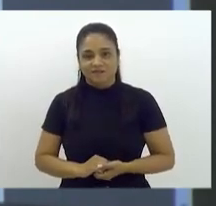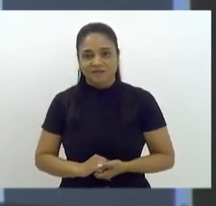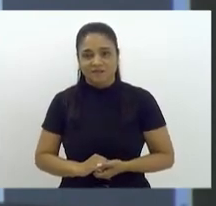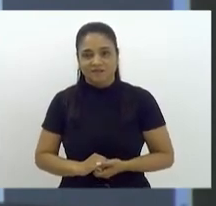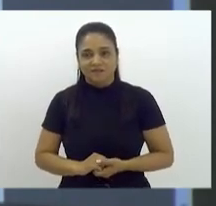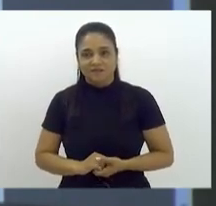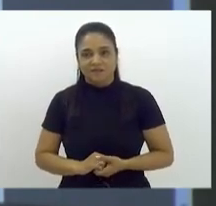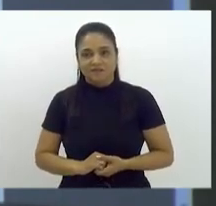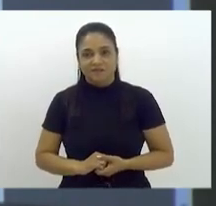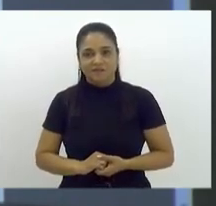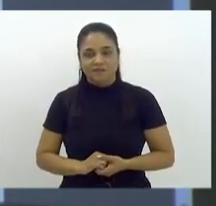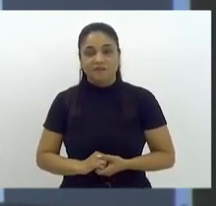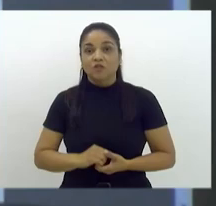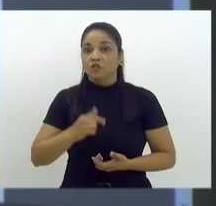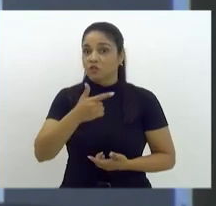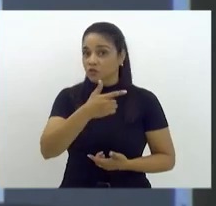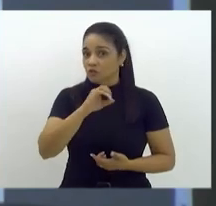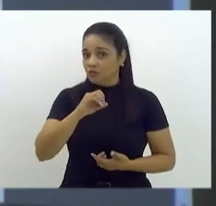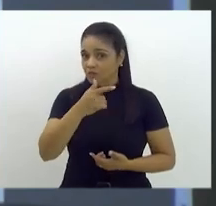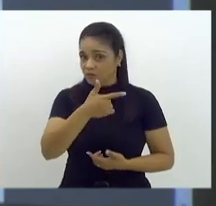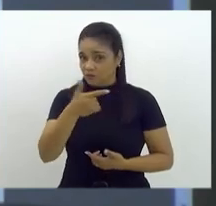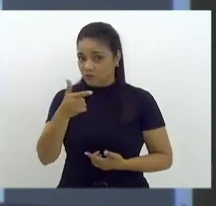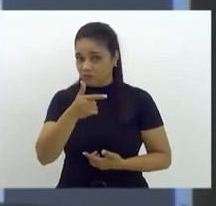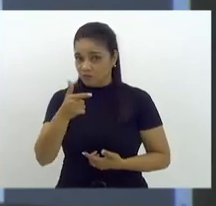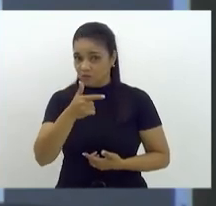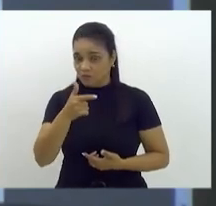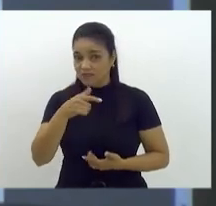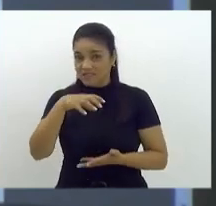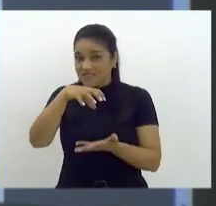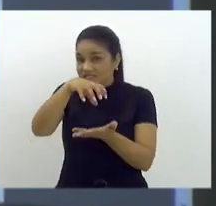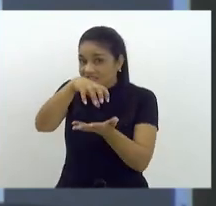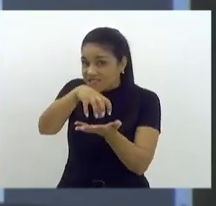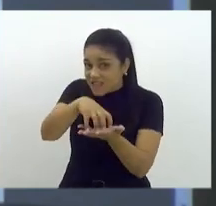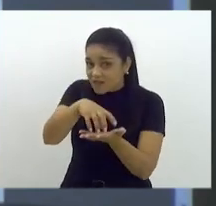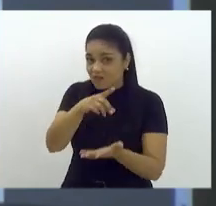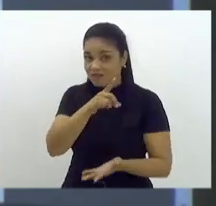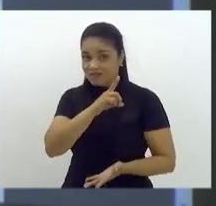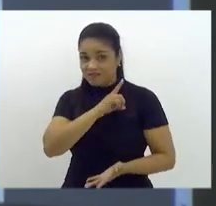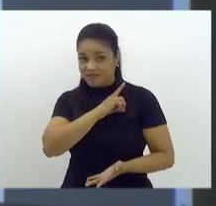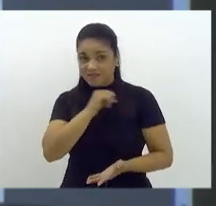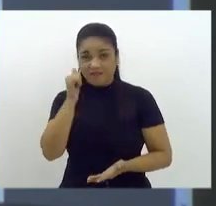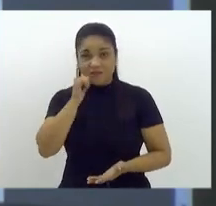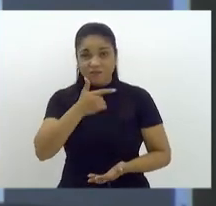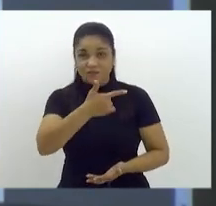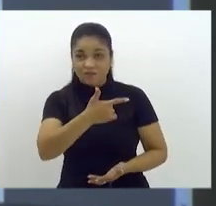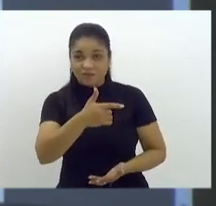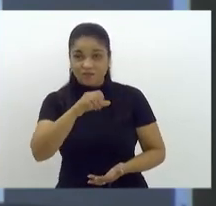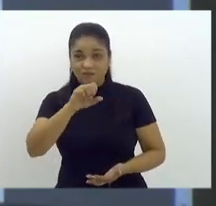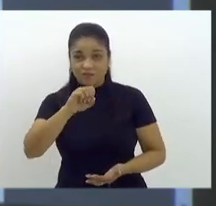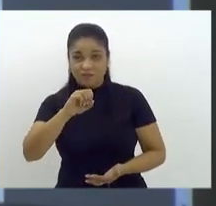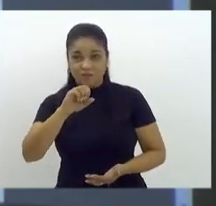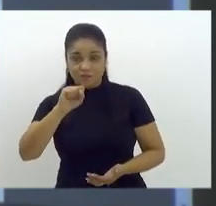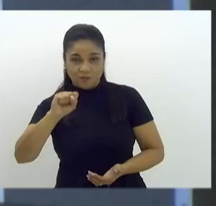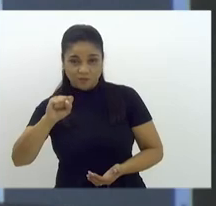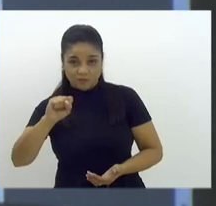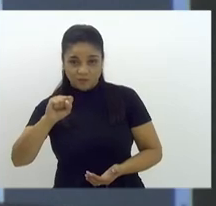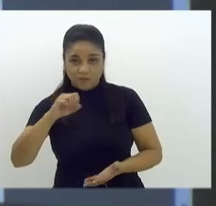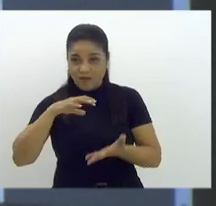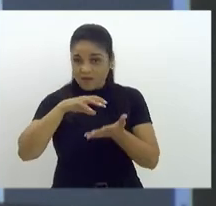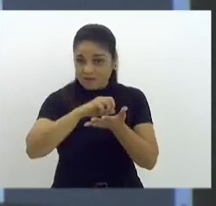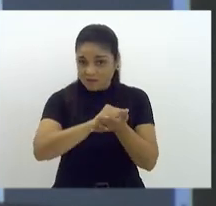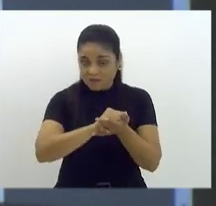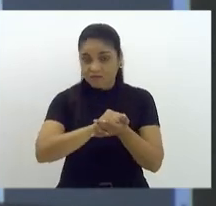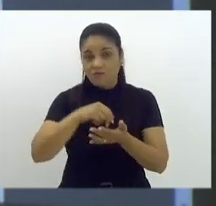isso em 2022 Olha lá dentro 312 registros e 2022 deu uma nova iguaçu